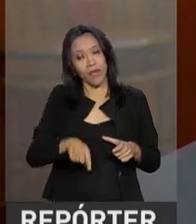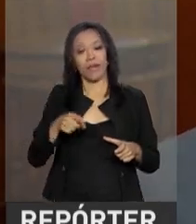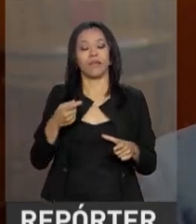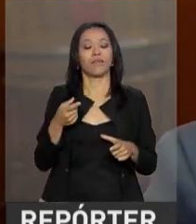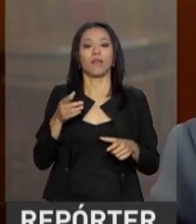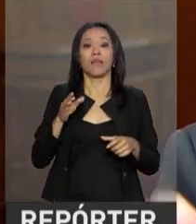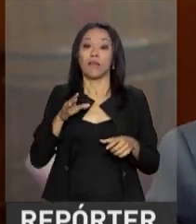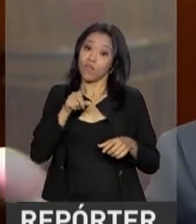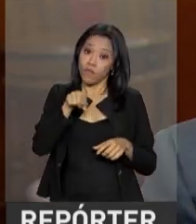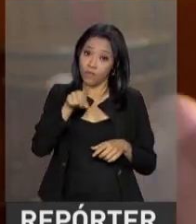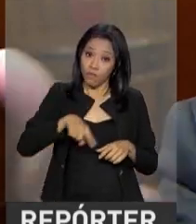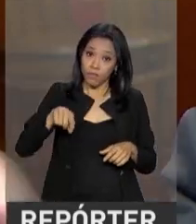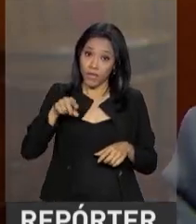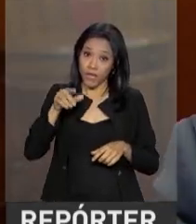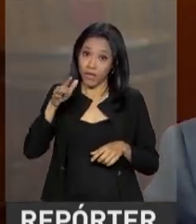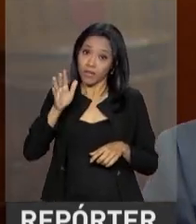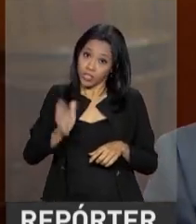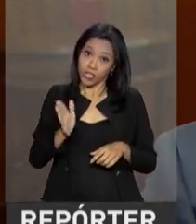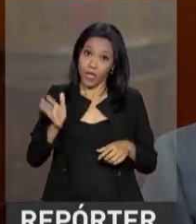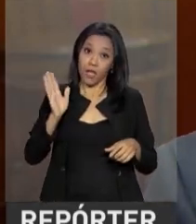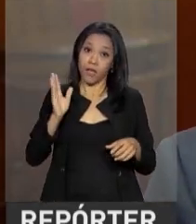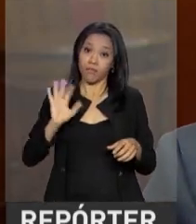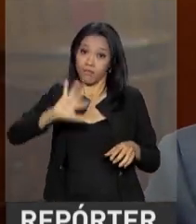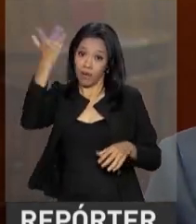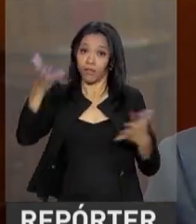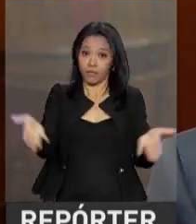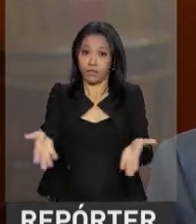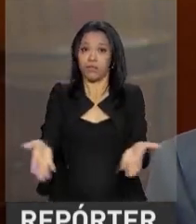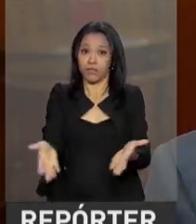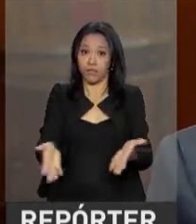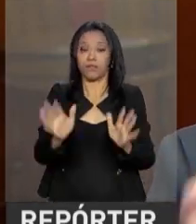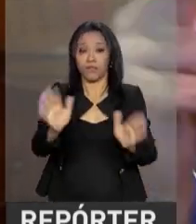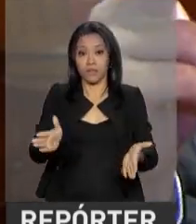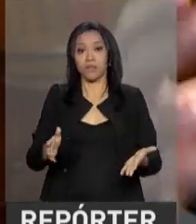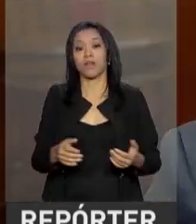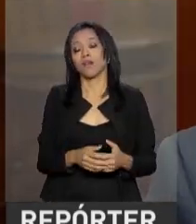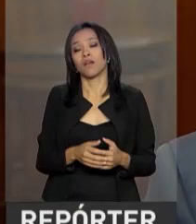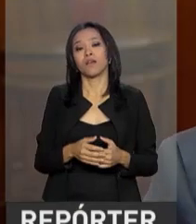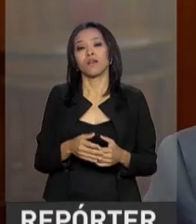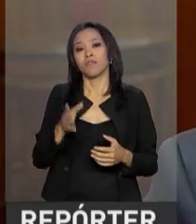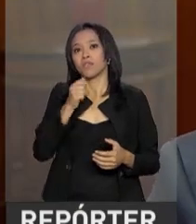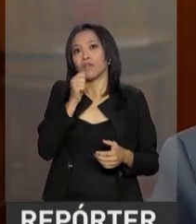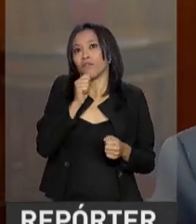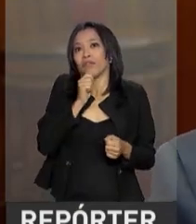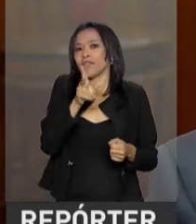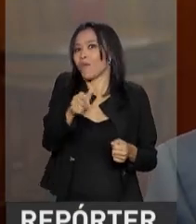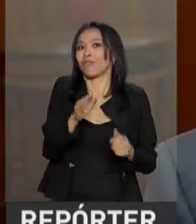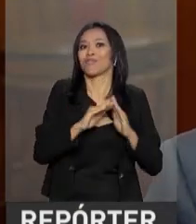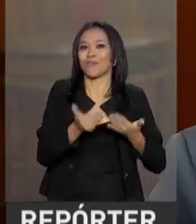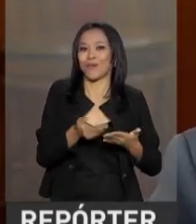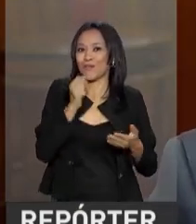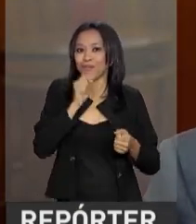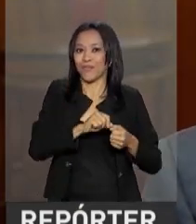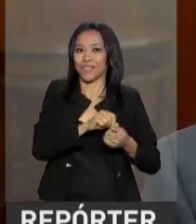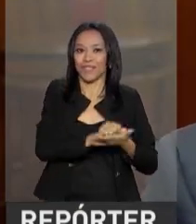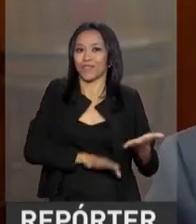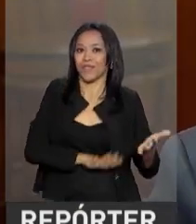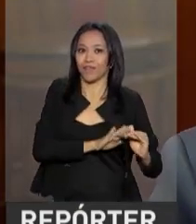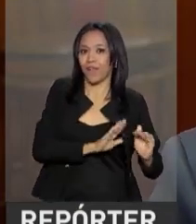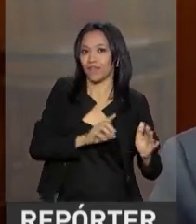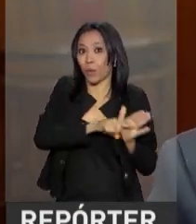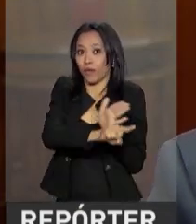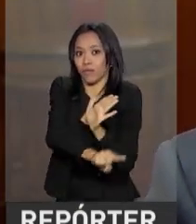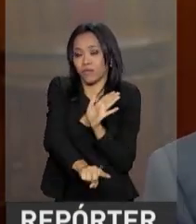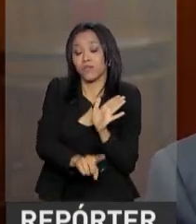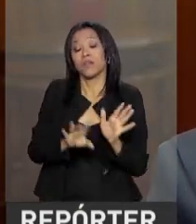pelas vezes que você como eu já é hoje digamos deixou de fazer a lição de casa ficou negativado como